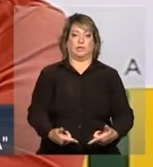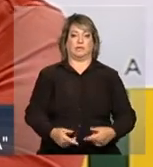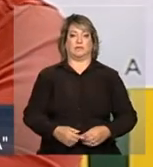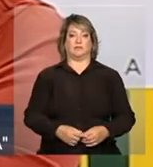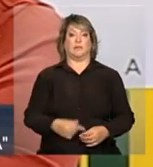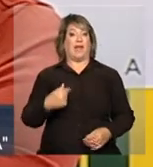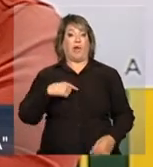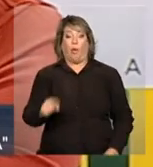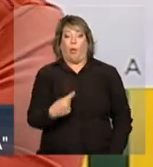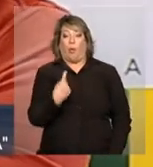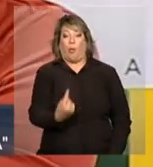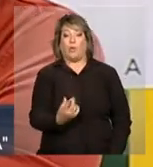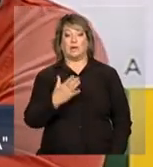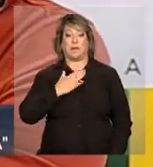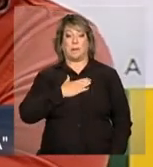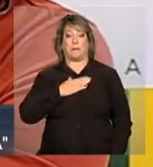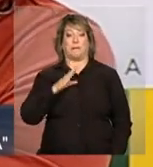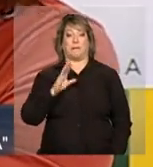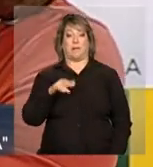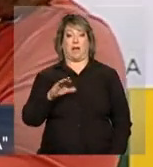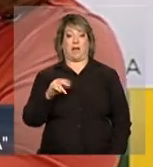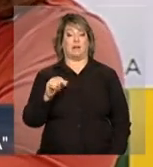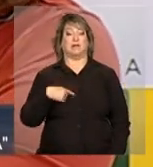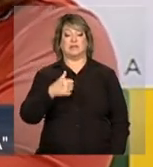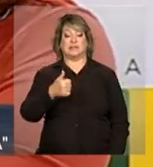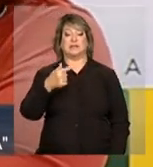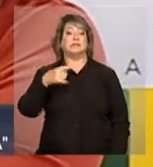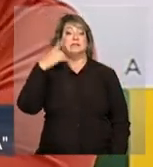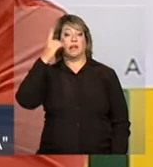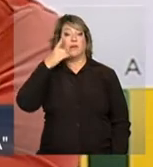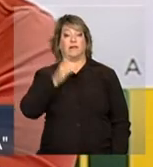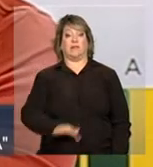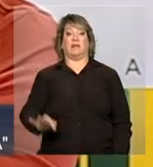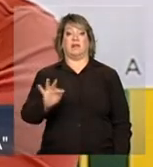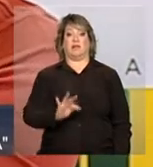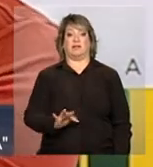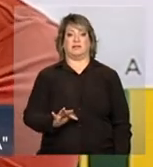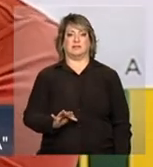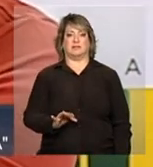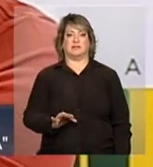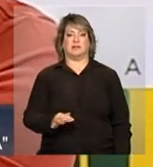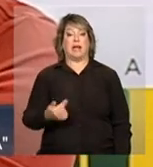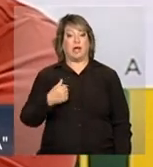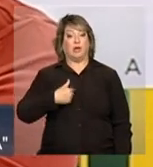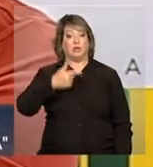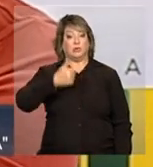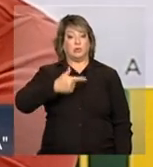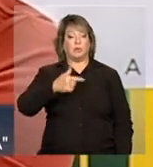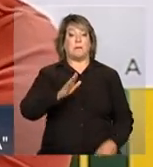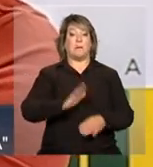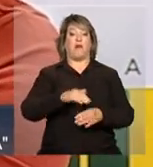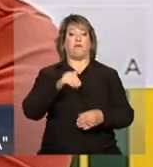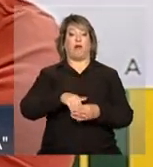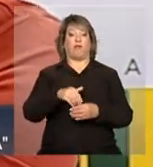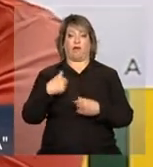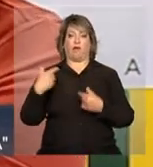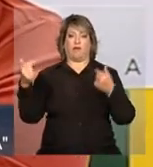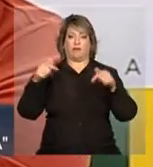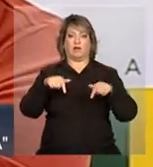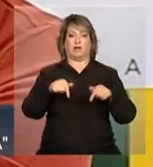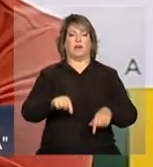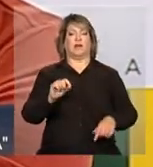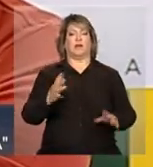sou a única da minha bancada de 17 deputados federais. E eu fui a segunda mais votada. Vim para cá com cerca de